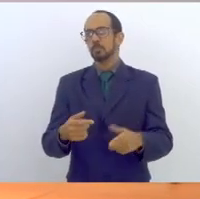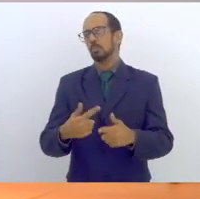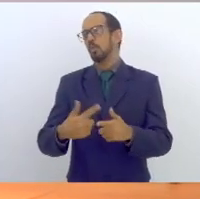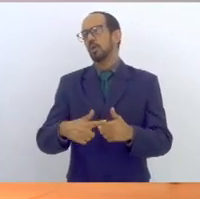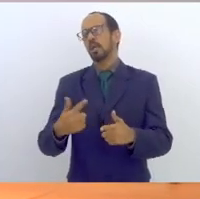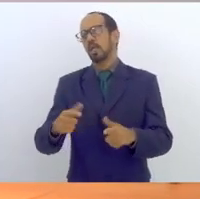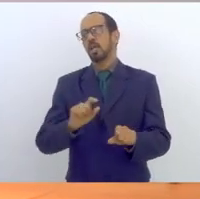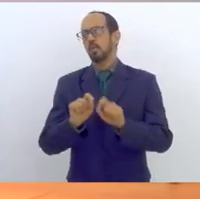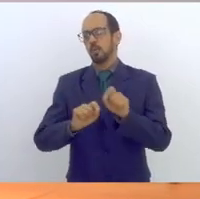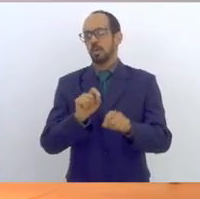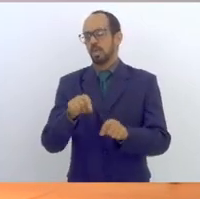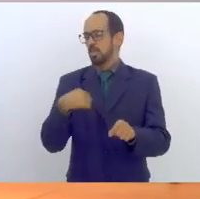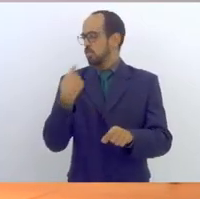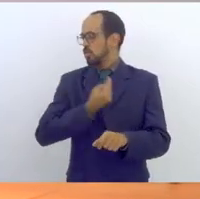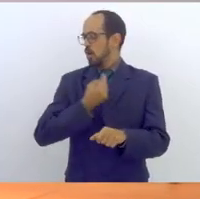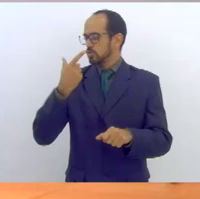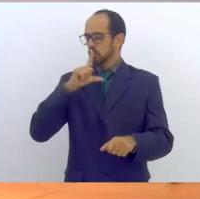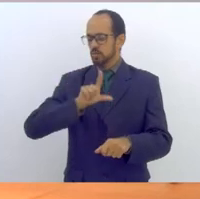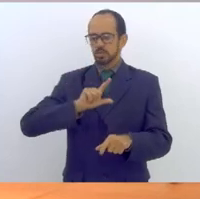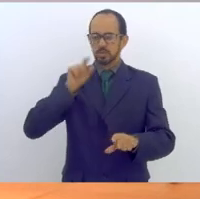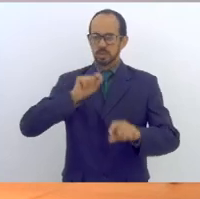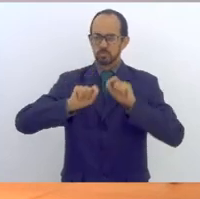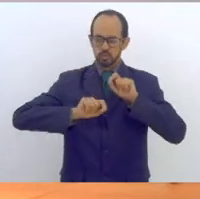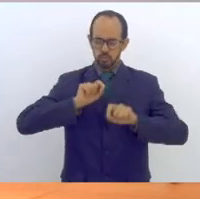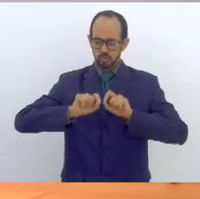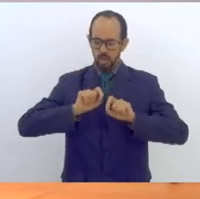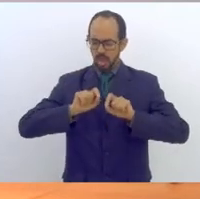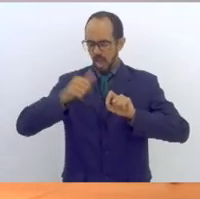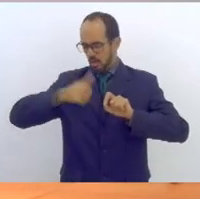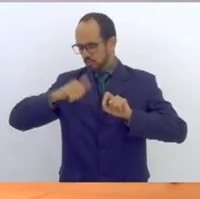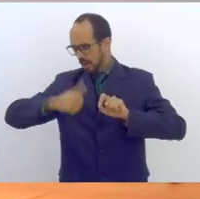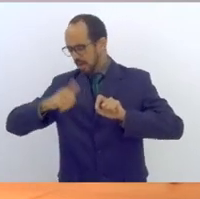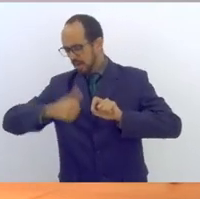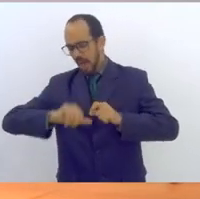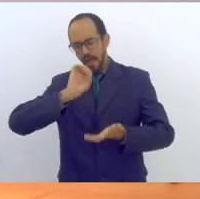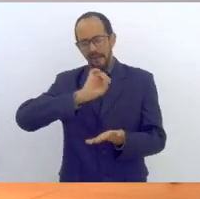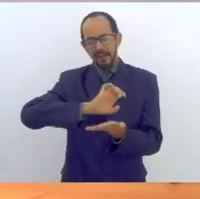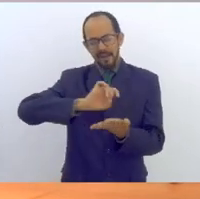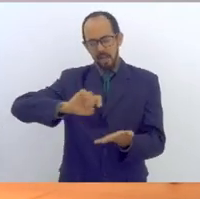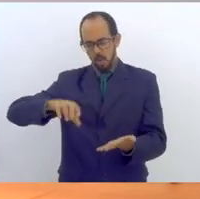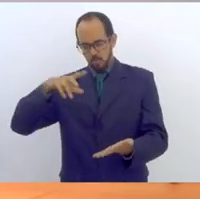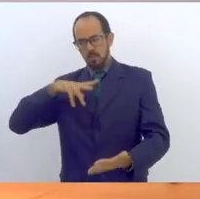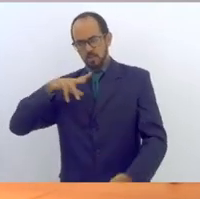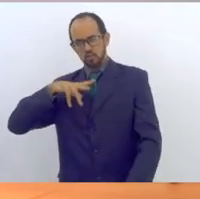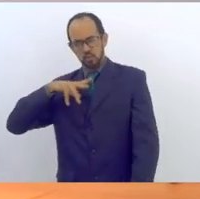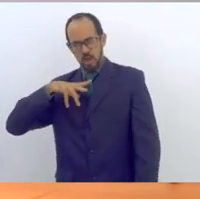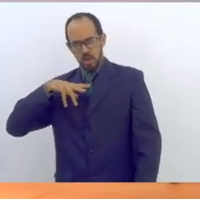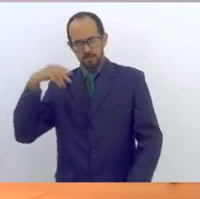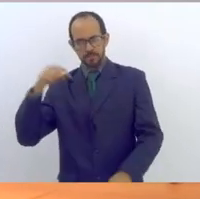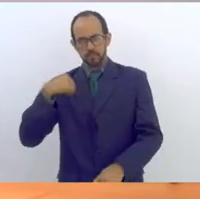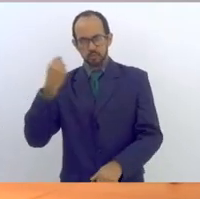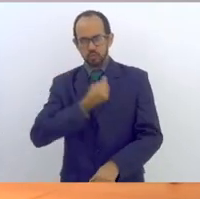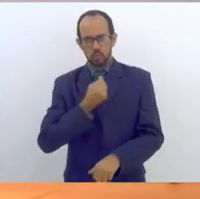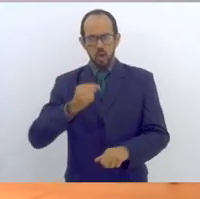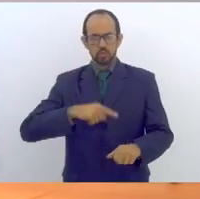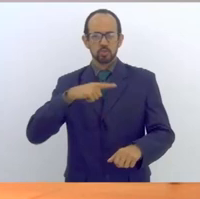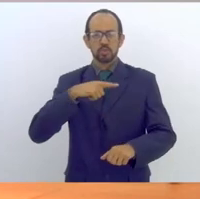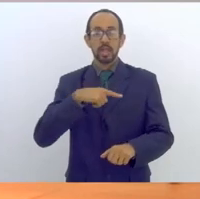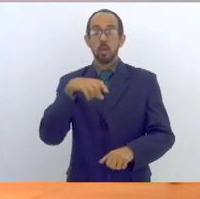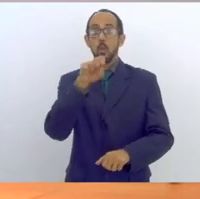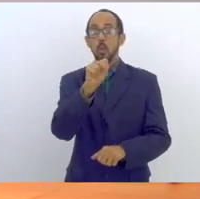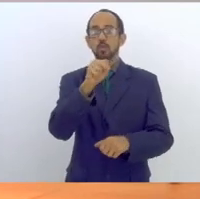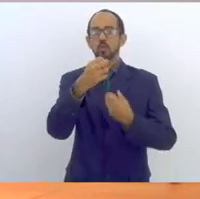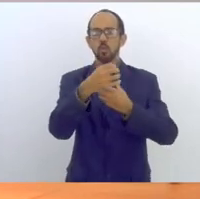nós conseguimos analisar com mais tranquilidade cada caso são no nosso caso são oito concursos